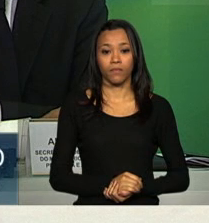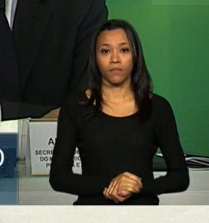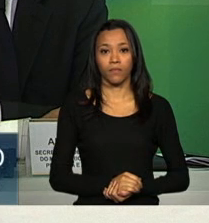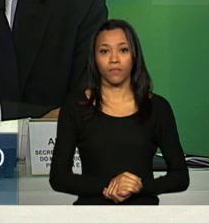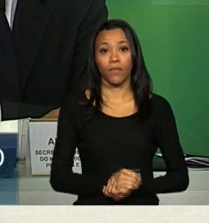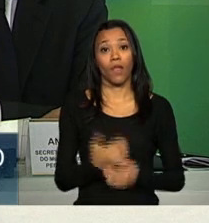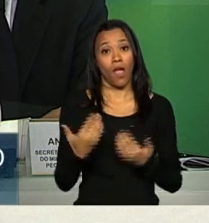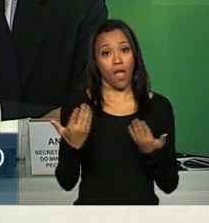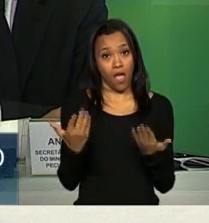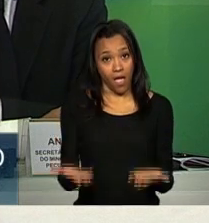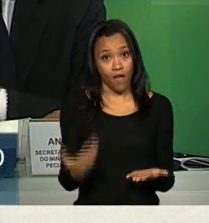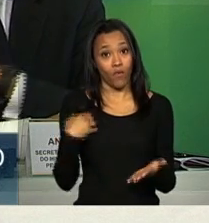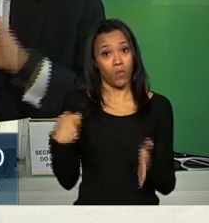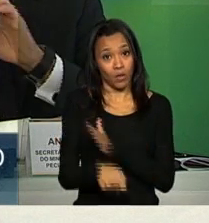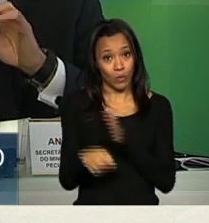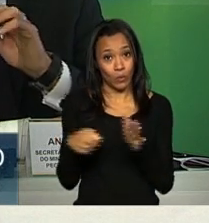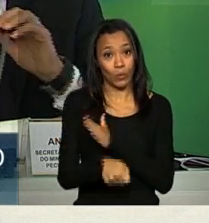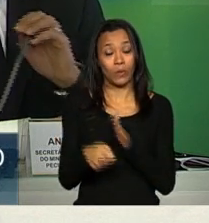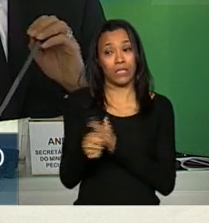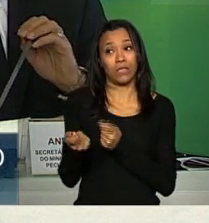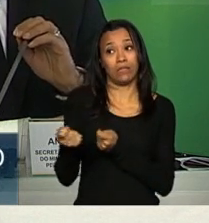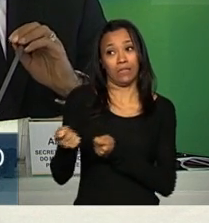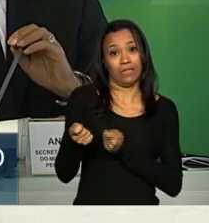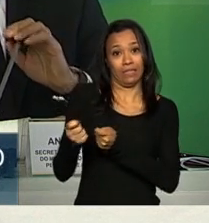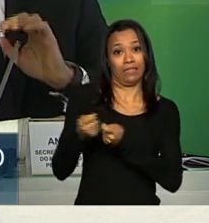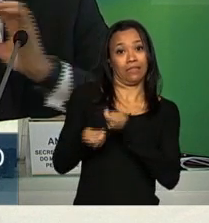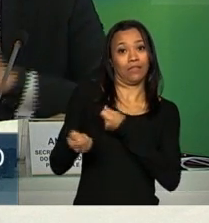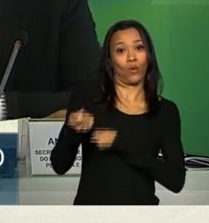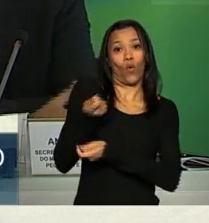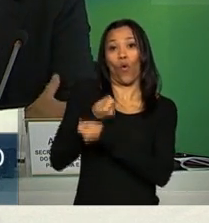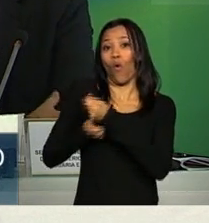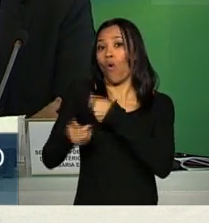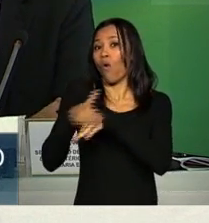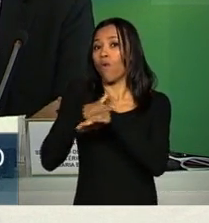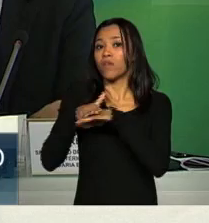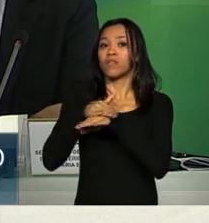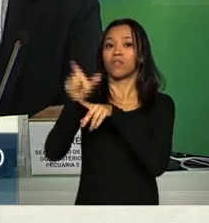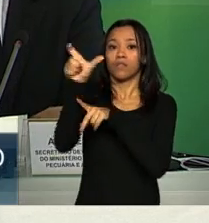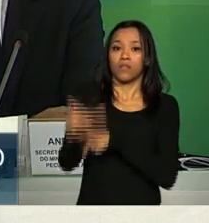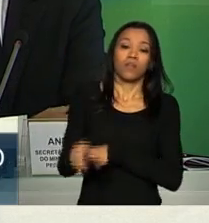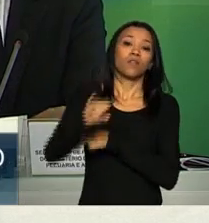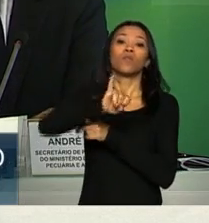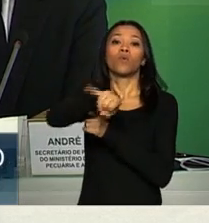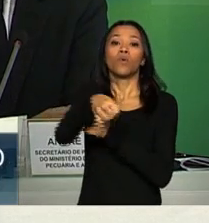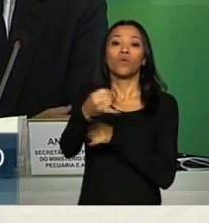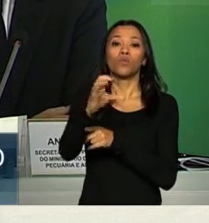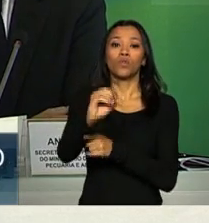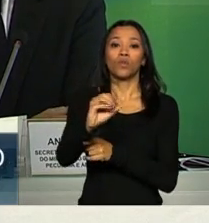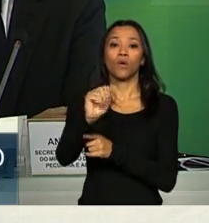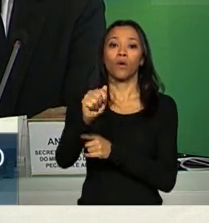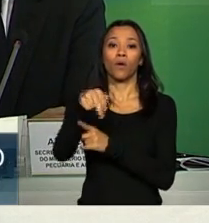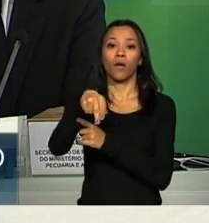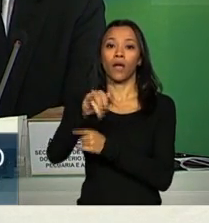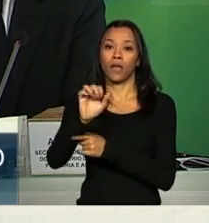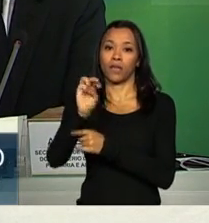Essa foi uma das maiores lutas com o Joaquim Levy, foi justamente os 6,5 bi para o custeio agrícola.